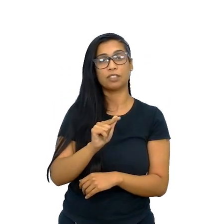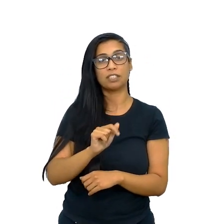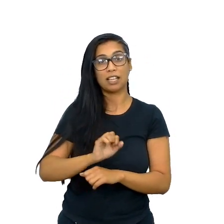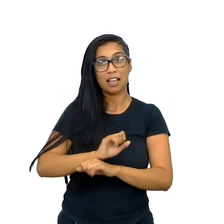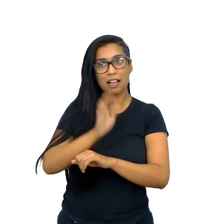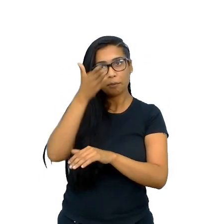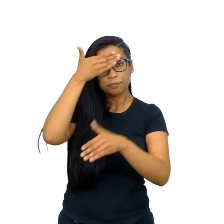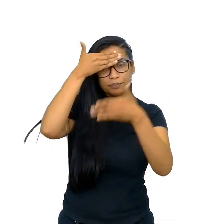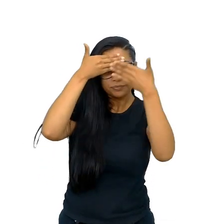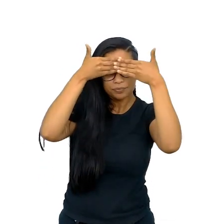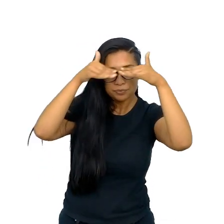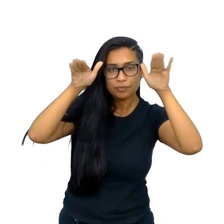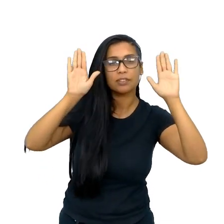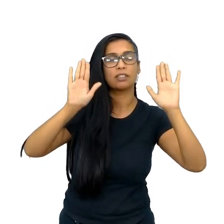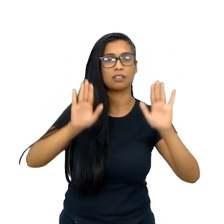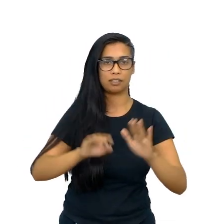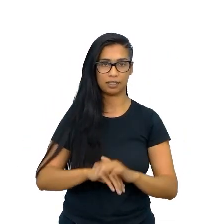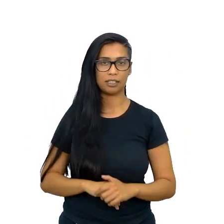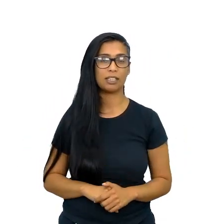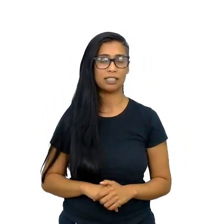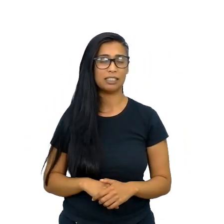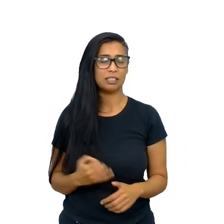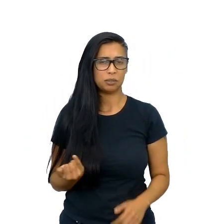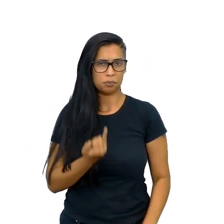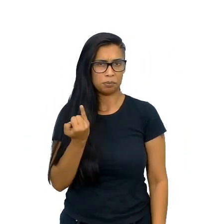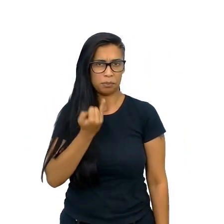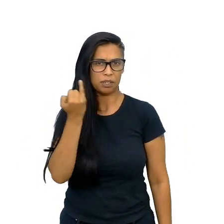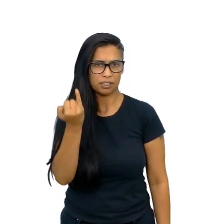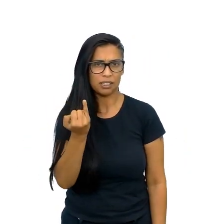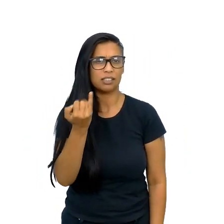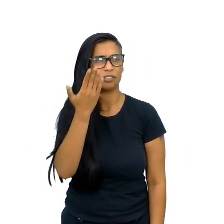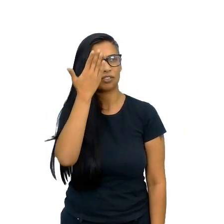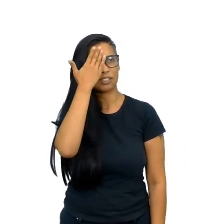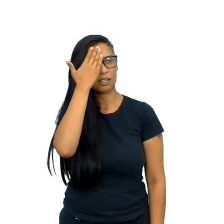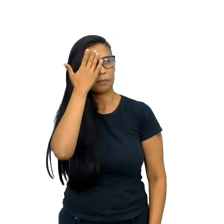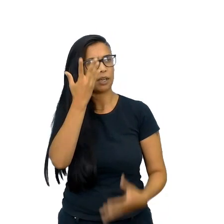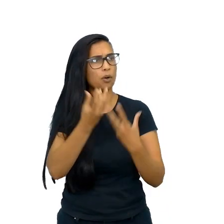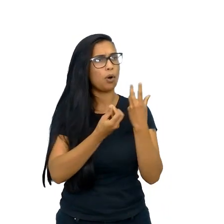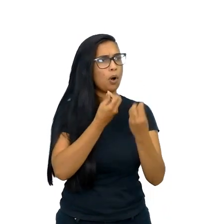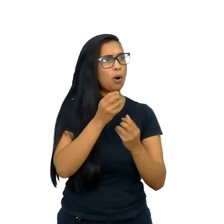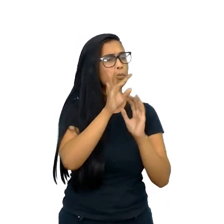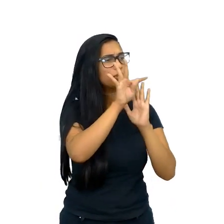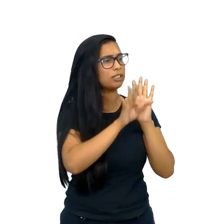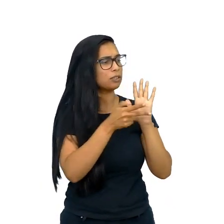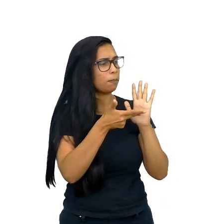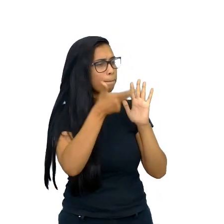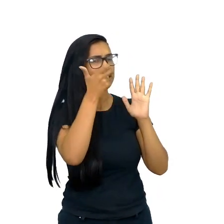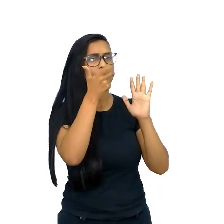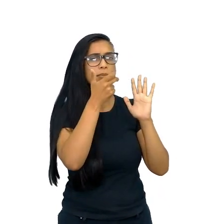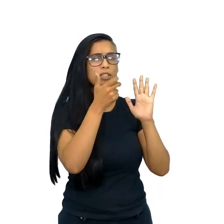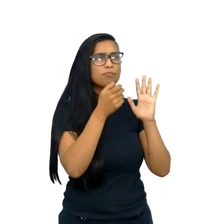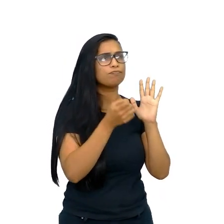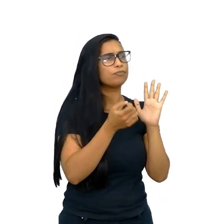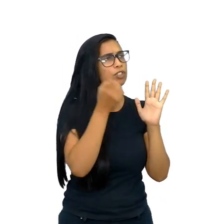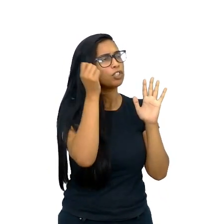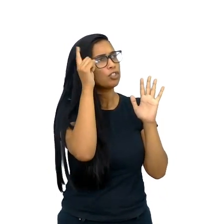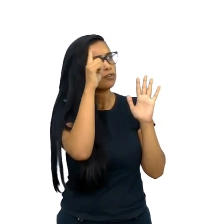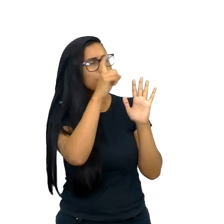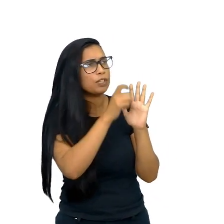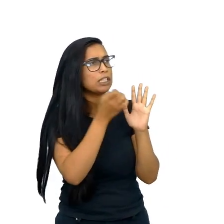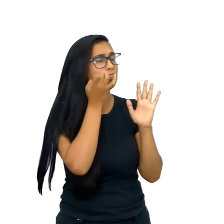tarefa relevante para a compreensão do nível de dificuldade, né, leitora, propostas em sala de aula.